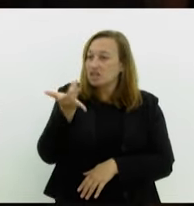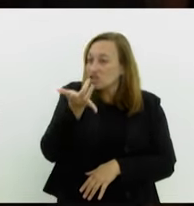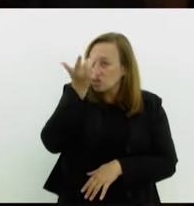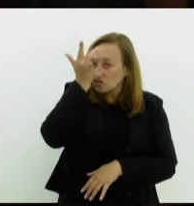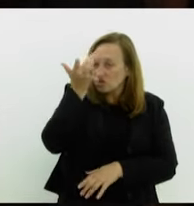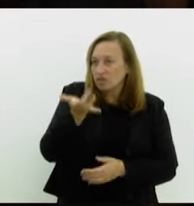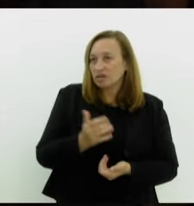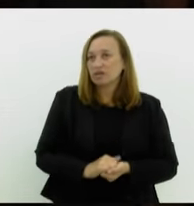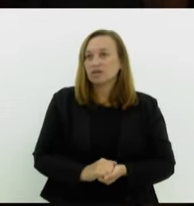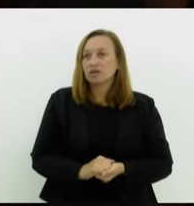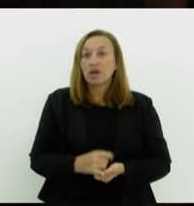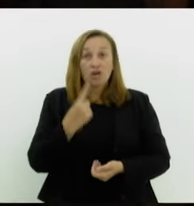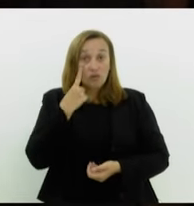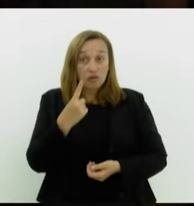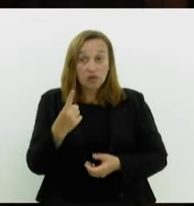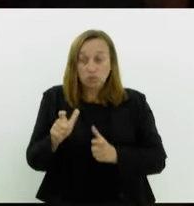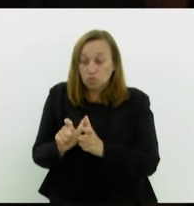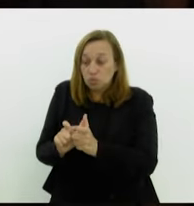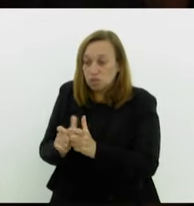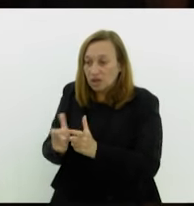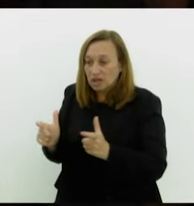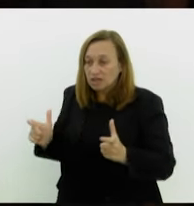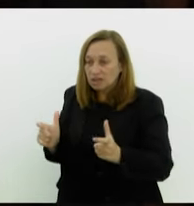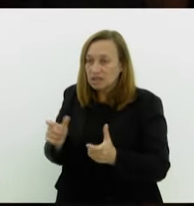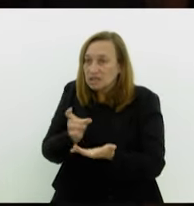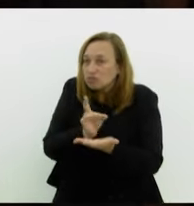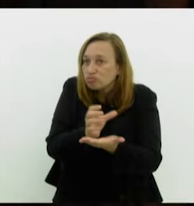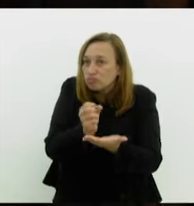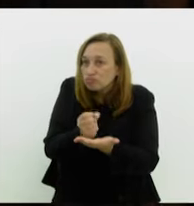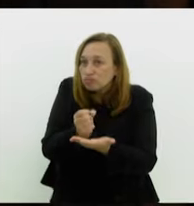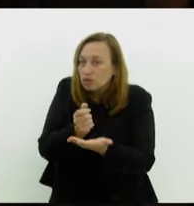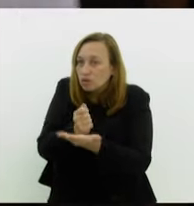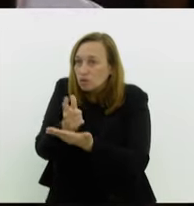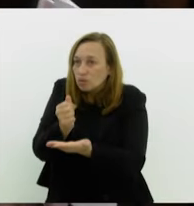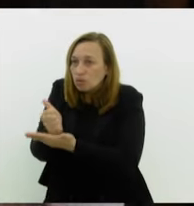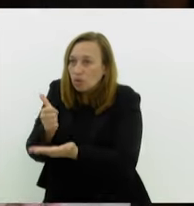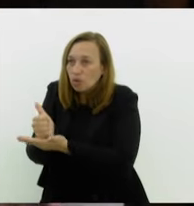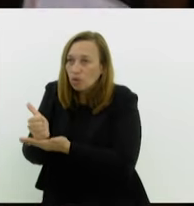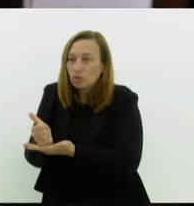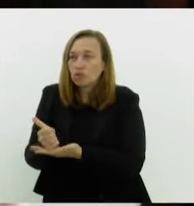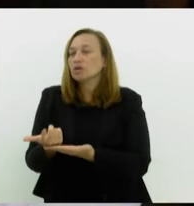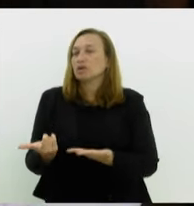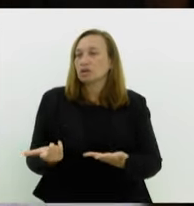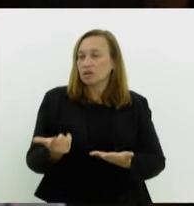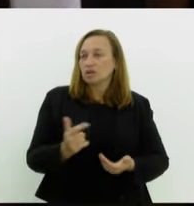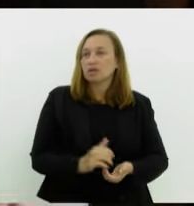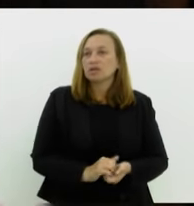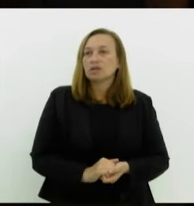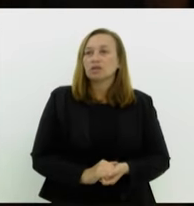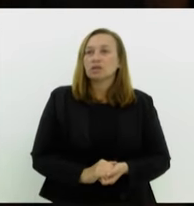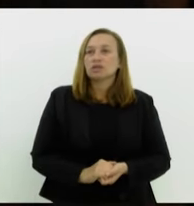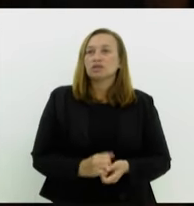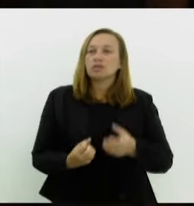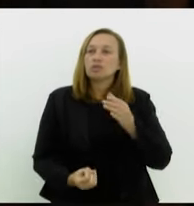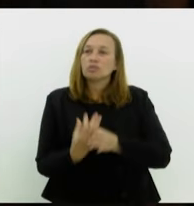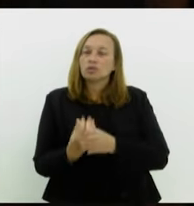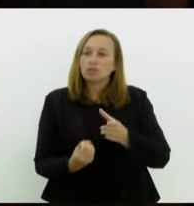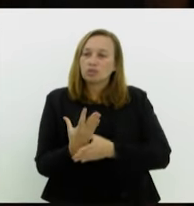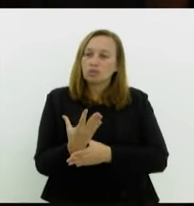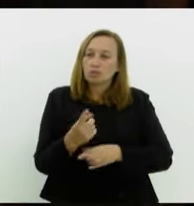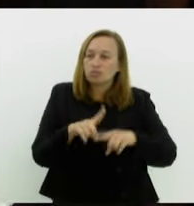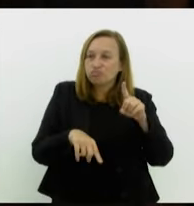Ó o tamanho do mercado consumidor ela fez uma equipe de criação de produto plural e desenvolveu produtos plurais